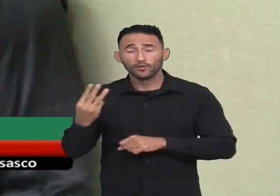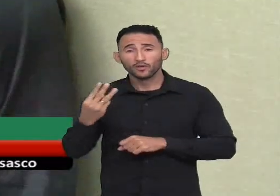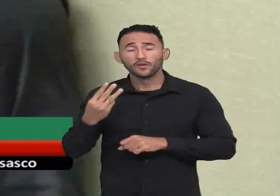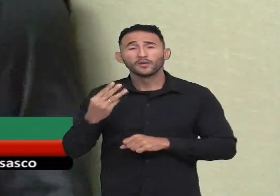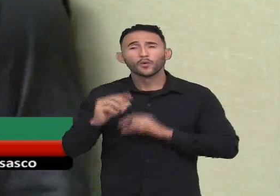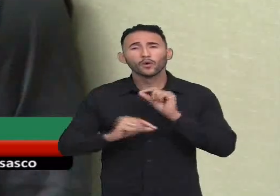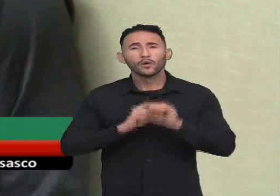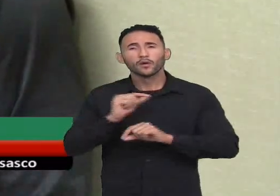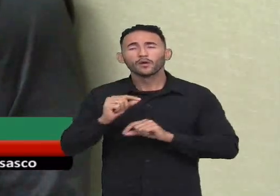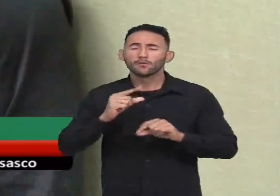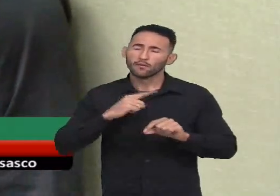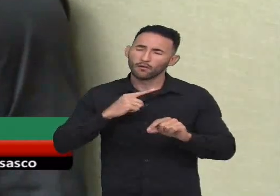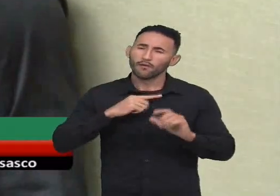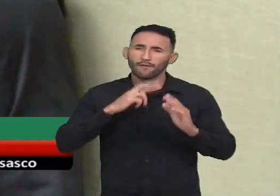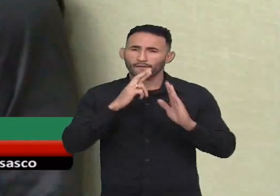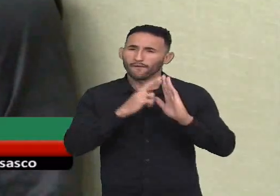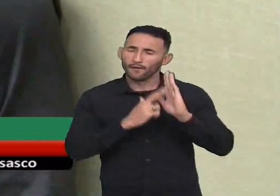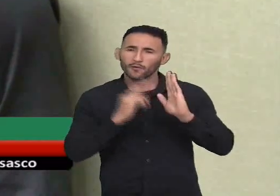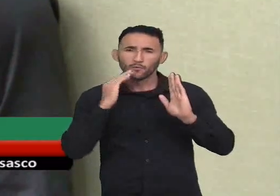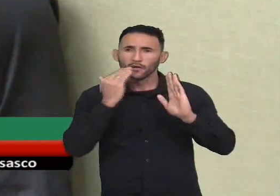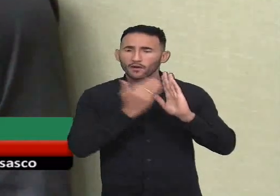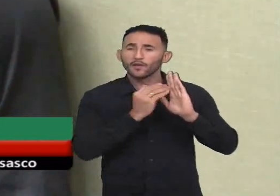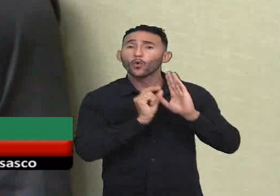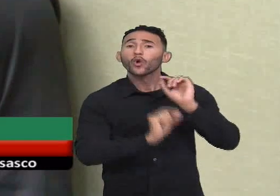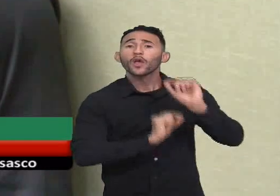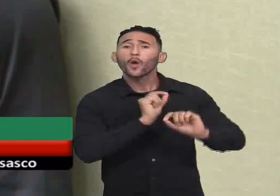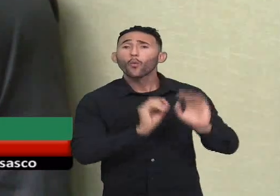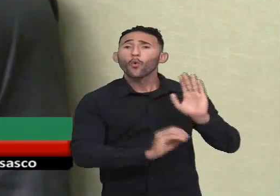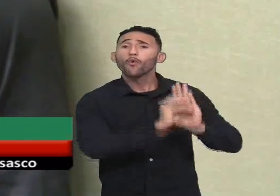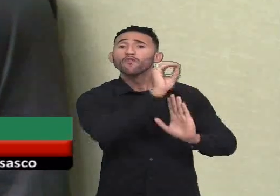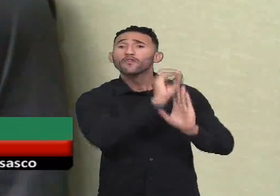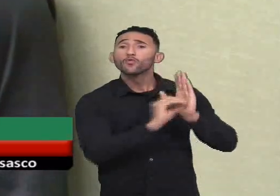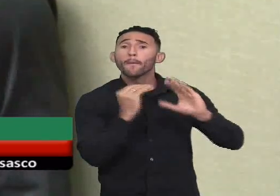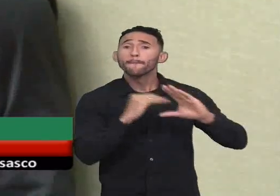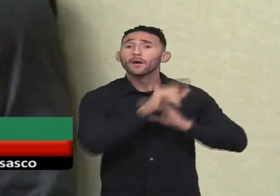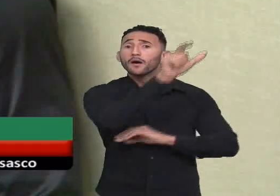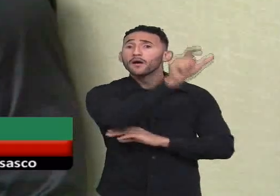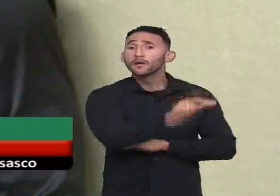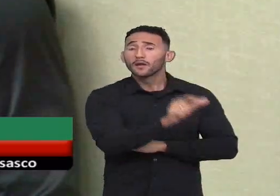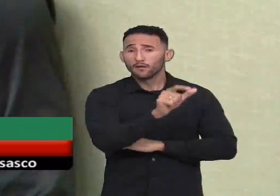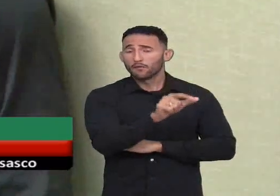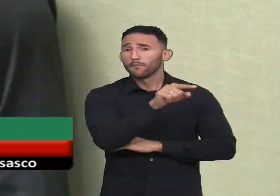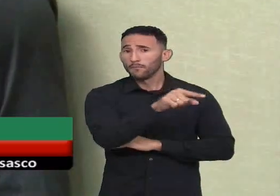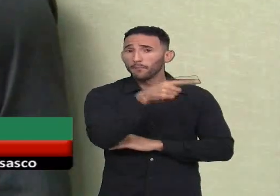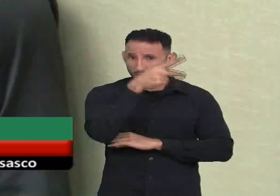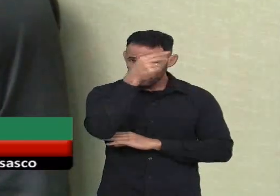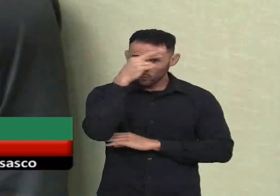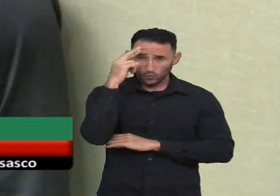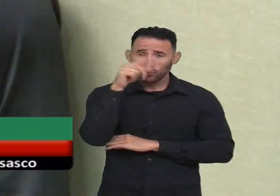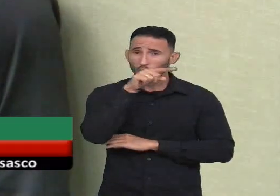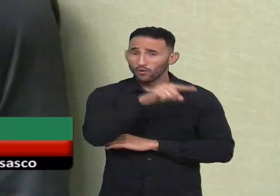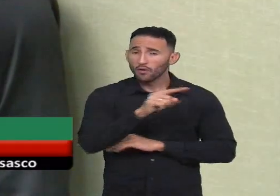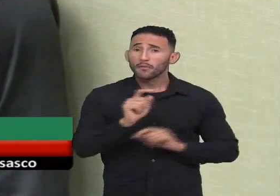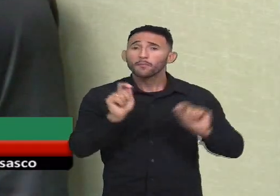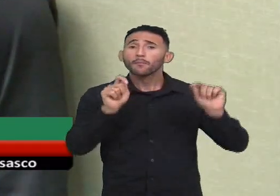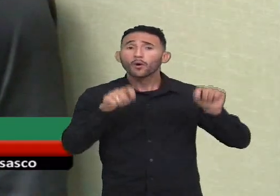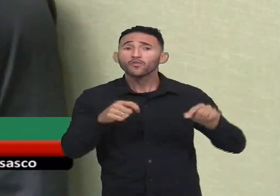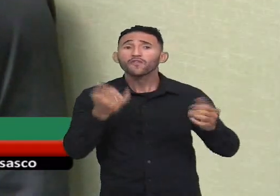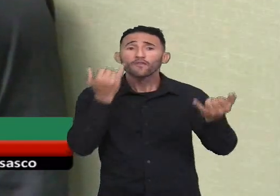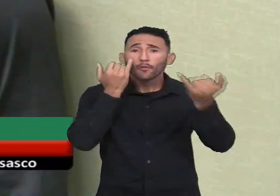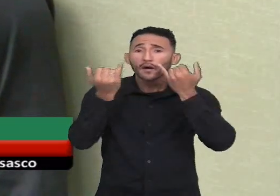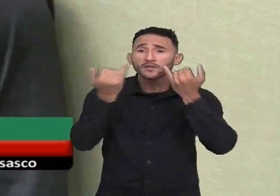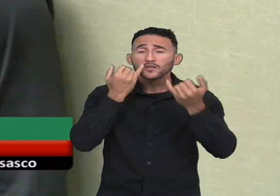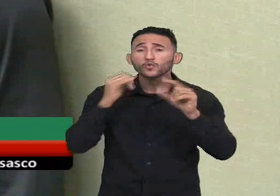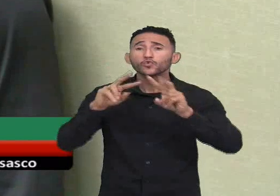mesa, observadas formalidades, é o envio de ofício ao executivo, solicitando informações relacionadas à maternidade Amadora